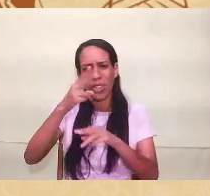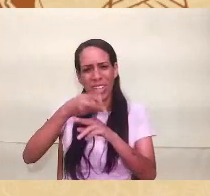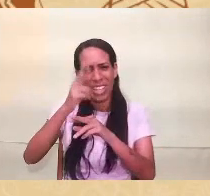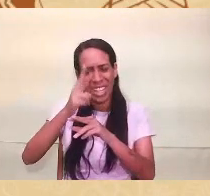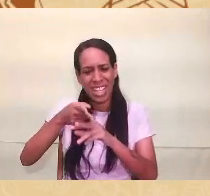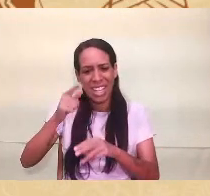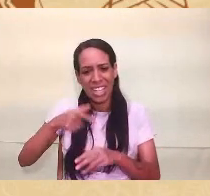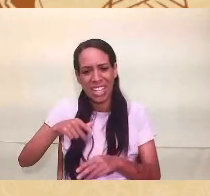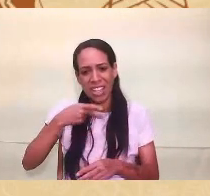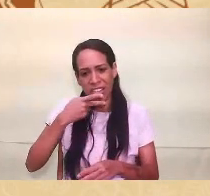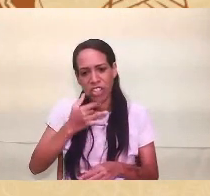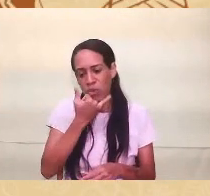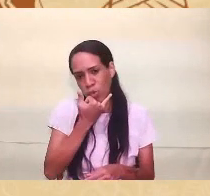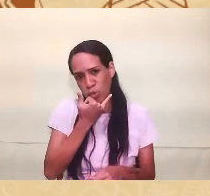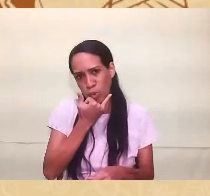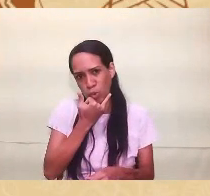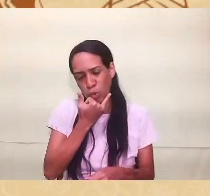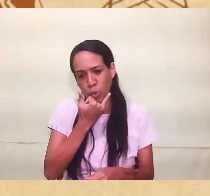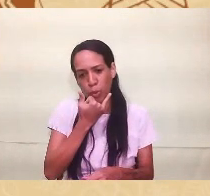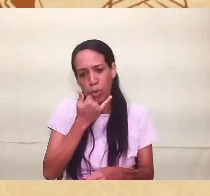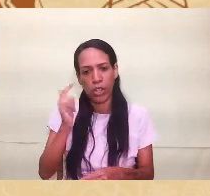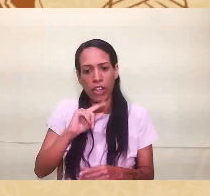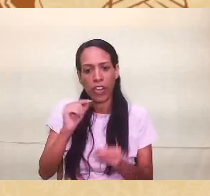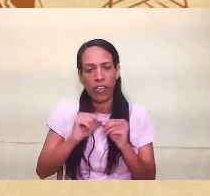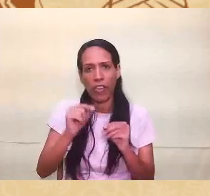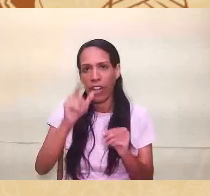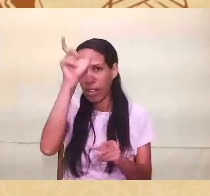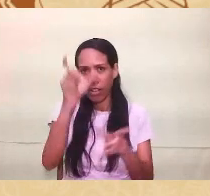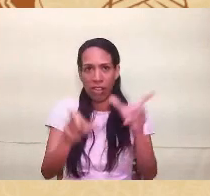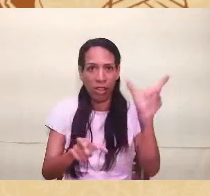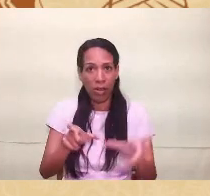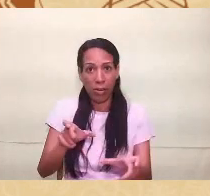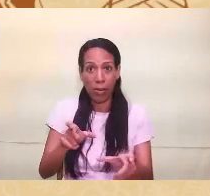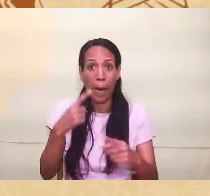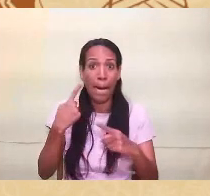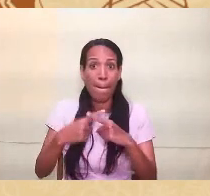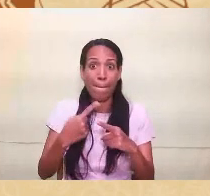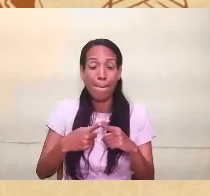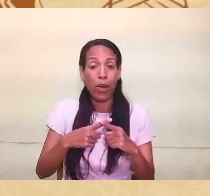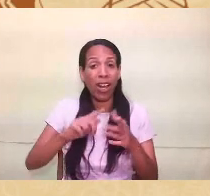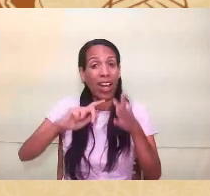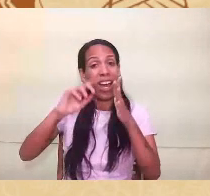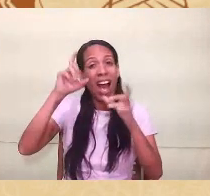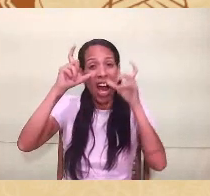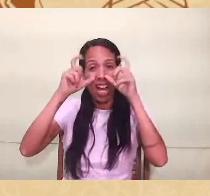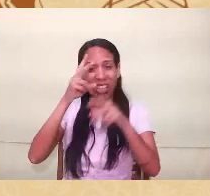gente? Então, não, nem vou fazer minha audiodescrição porque é uma câmera fechada.